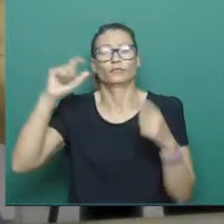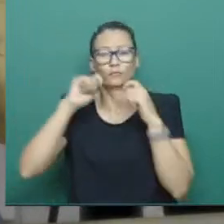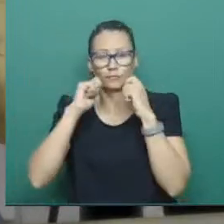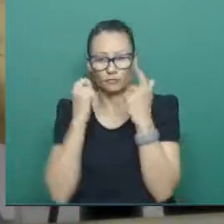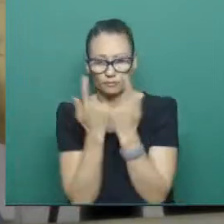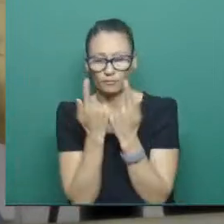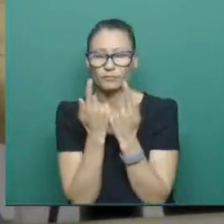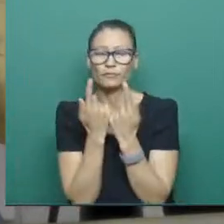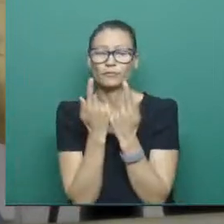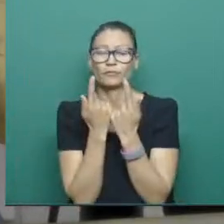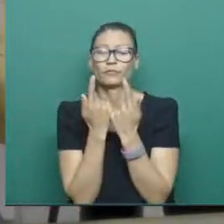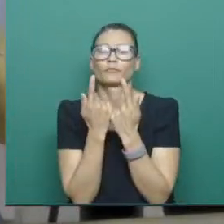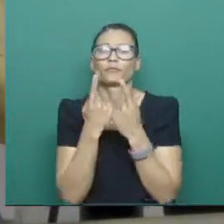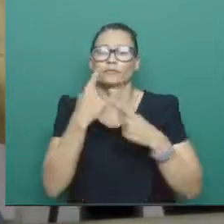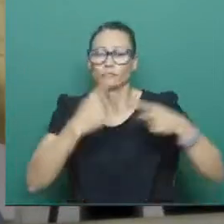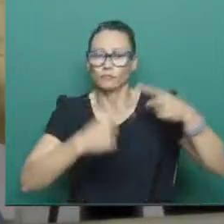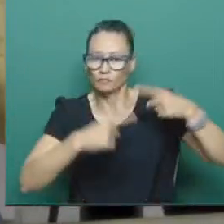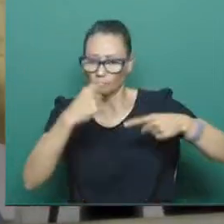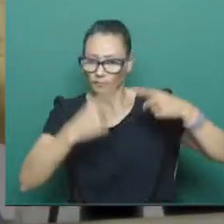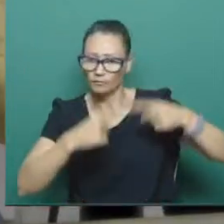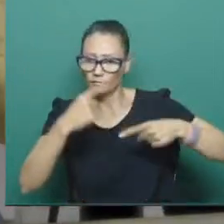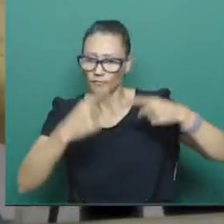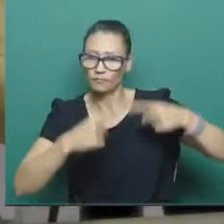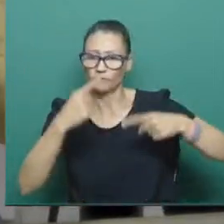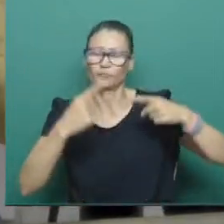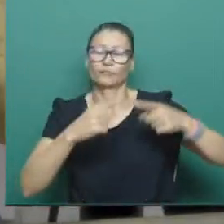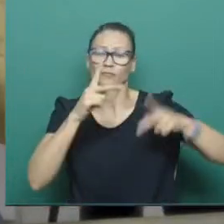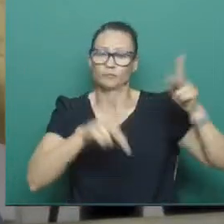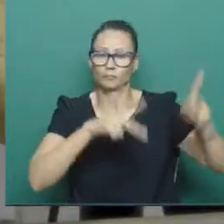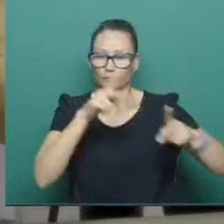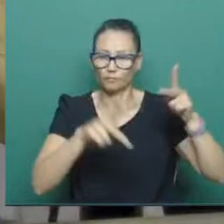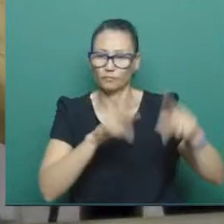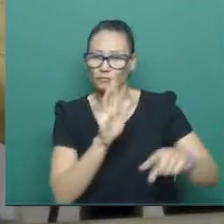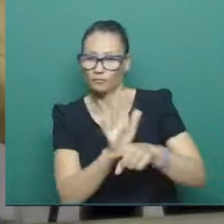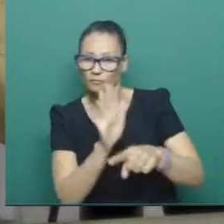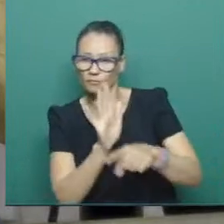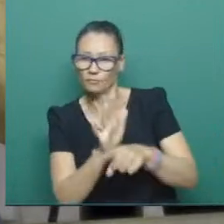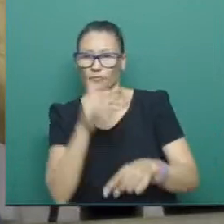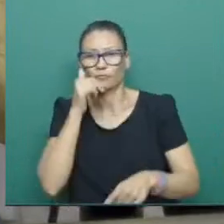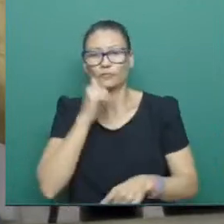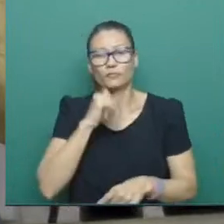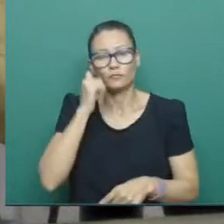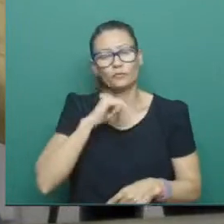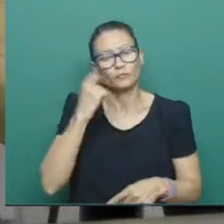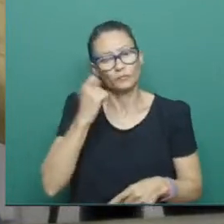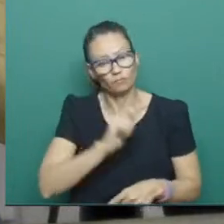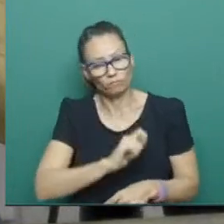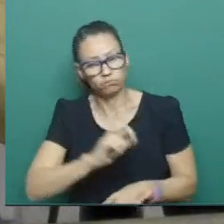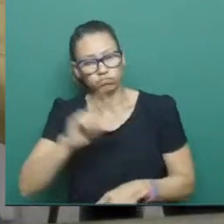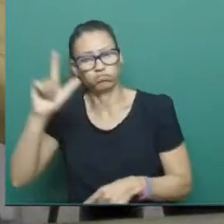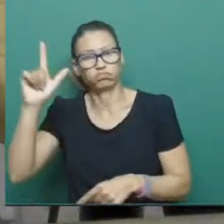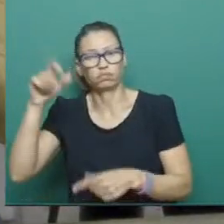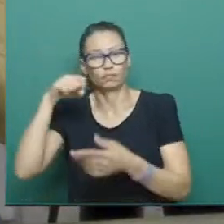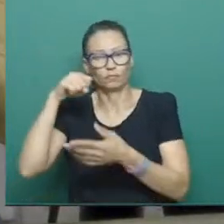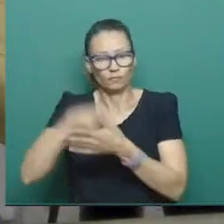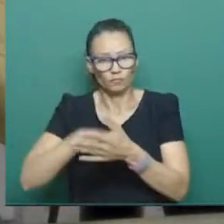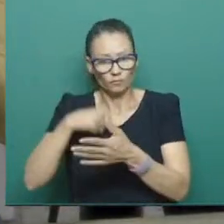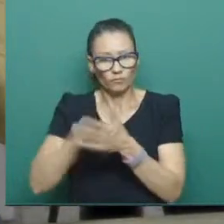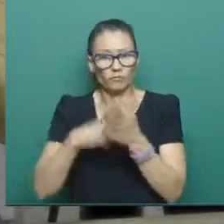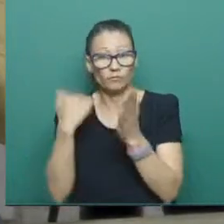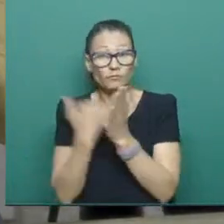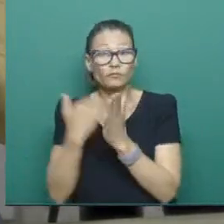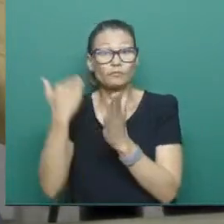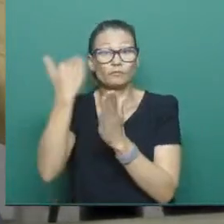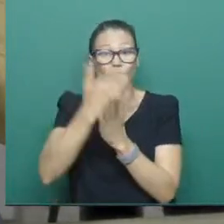políticas públicas em defesa das mulheres tem que já chegar aumentado e não reduzido para depois ser suplementado. Então, a luta por mais